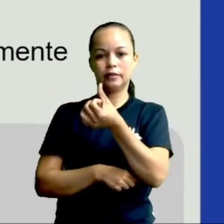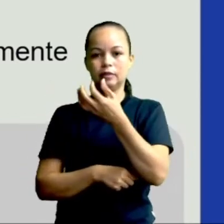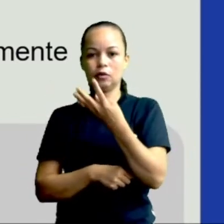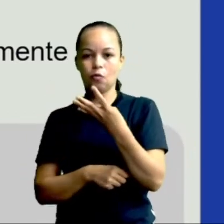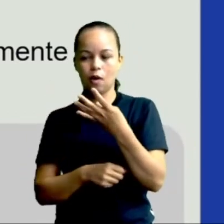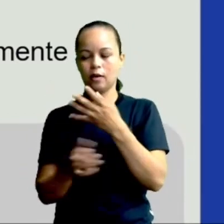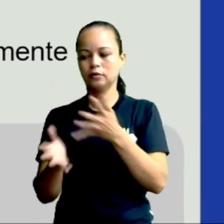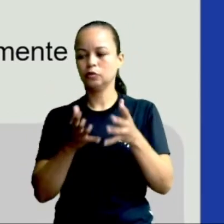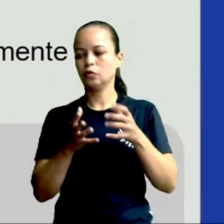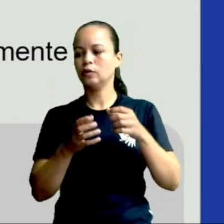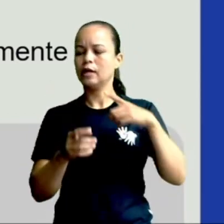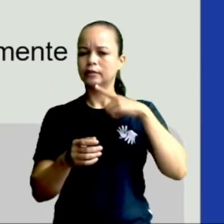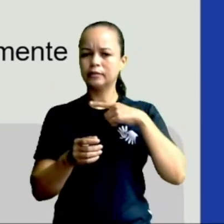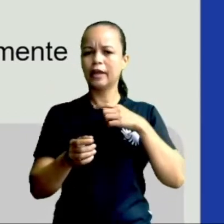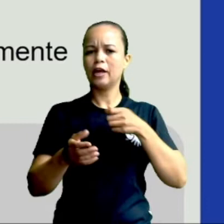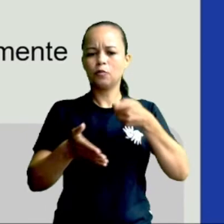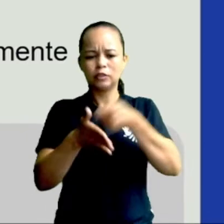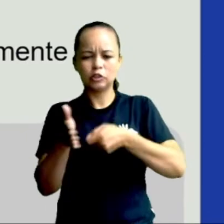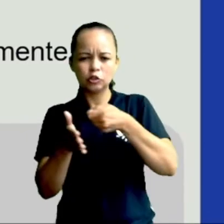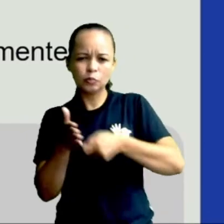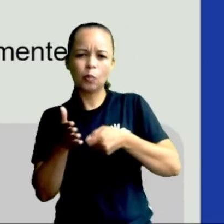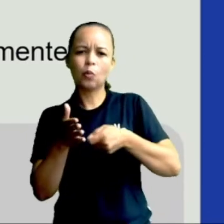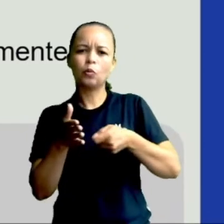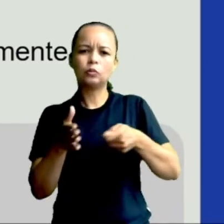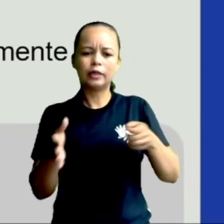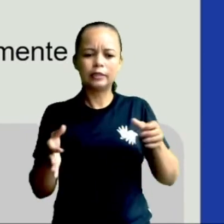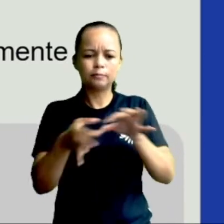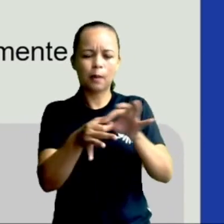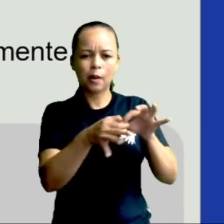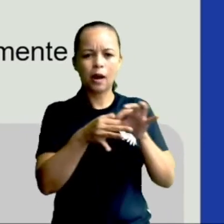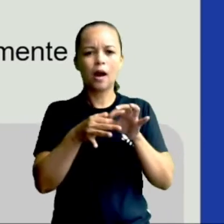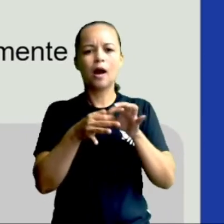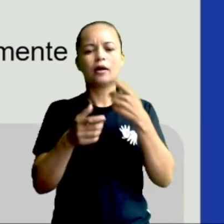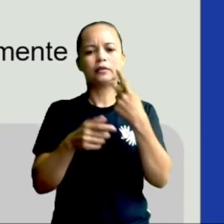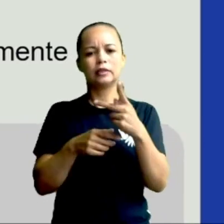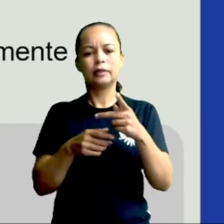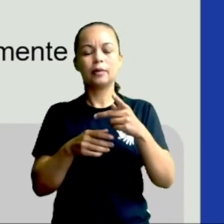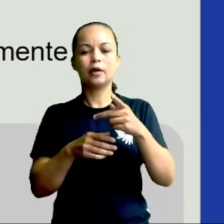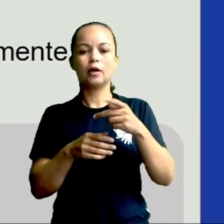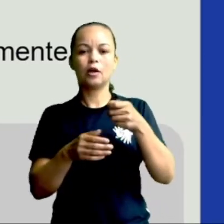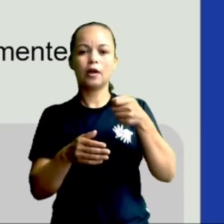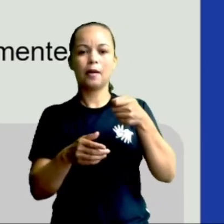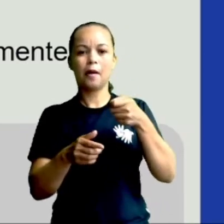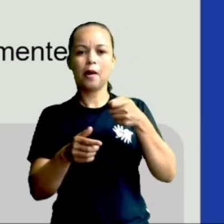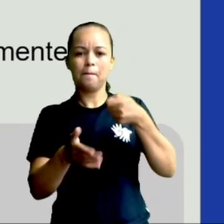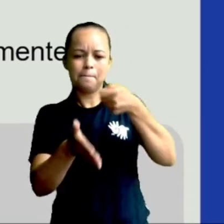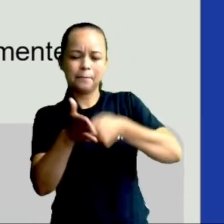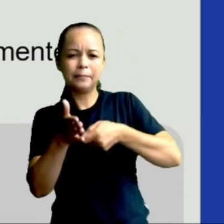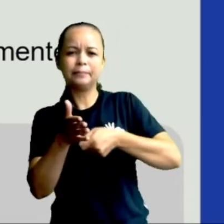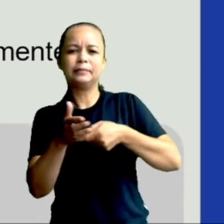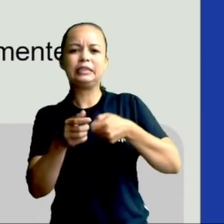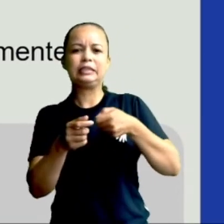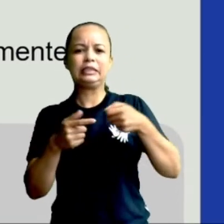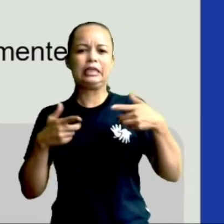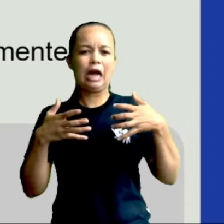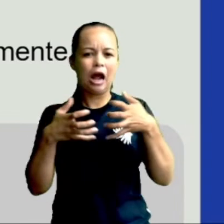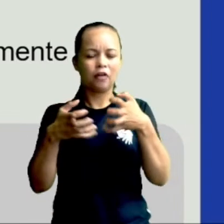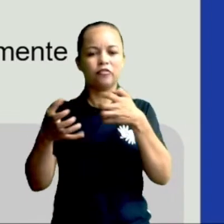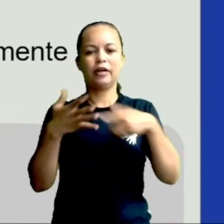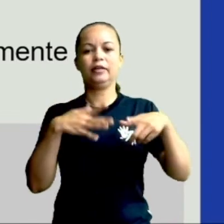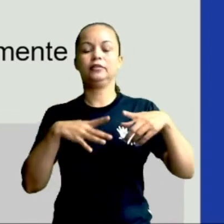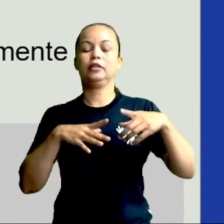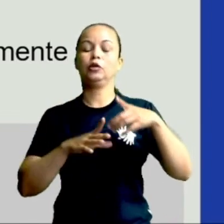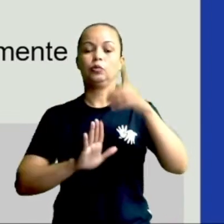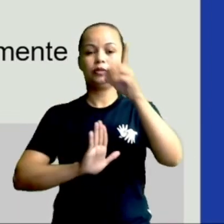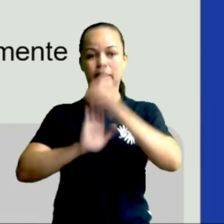essa disputa entre essas correntes, né, que brigavam pelo direito do povo e a outra